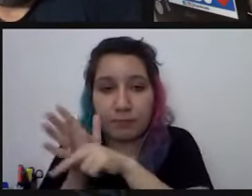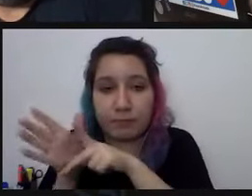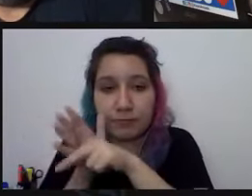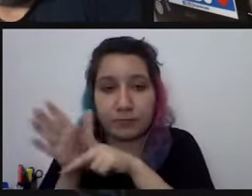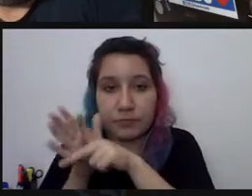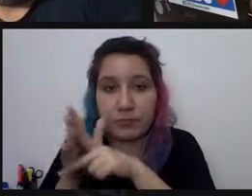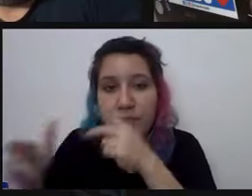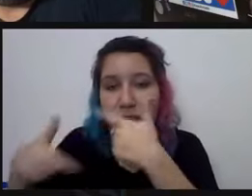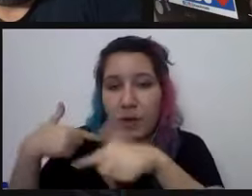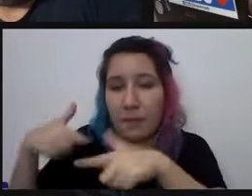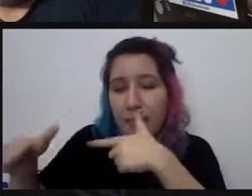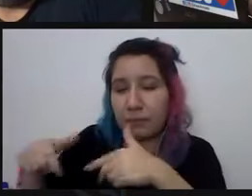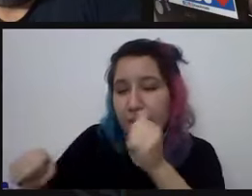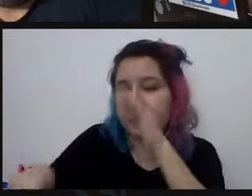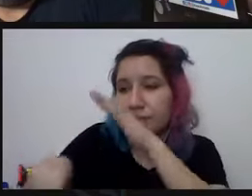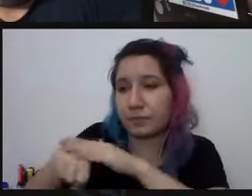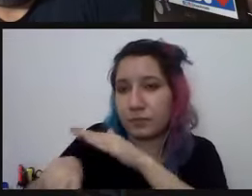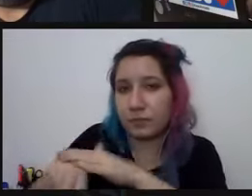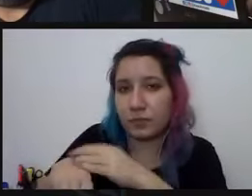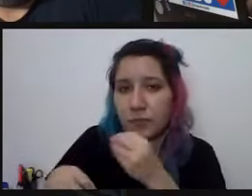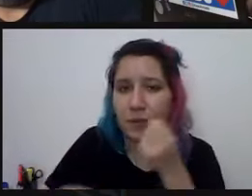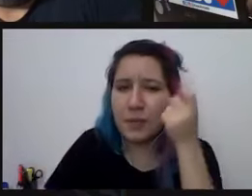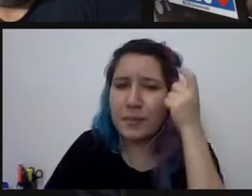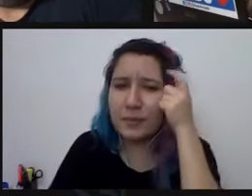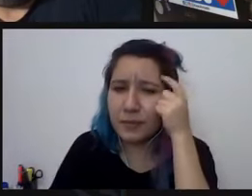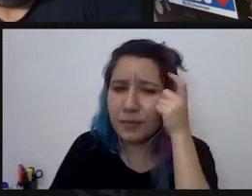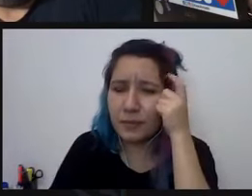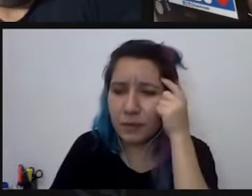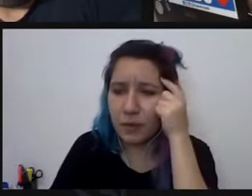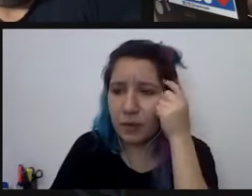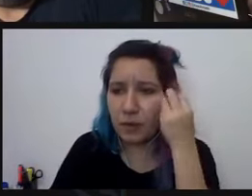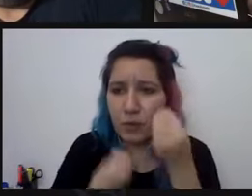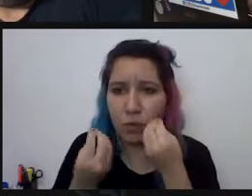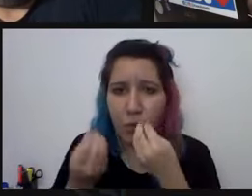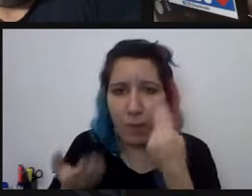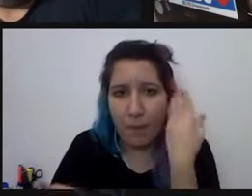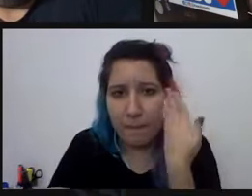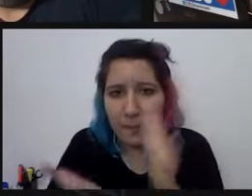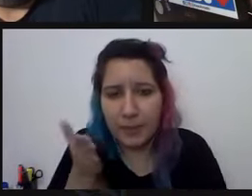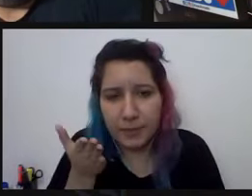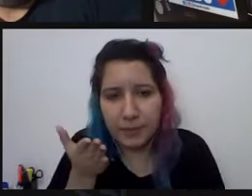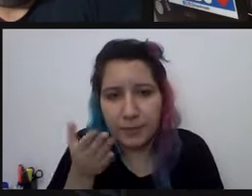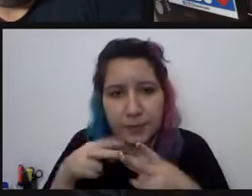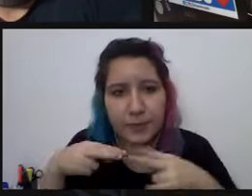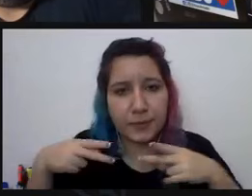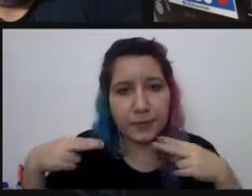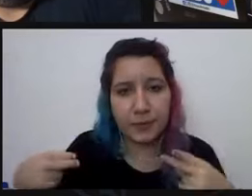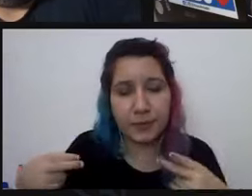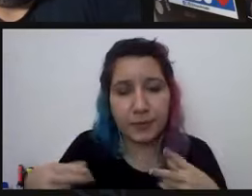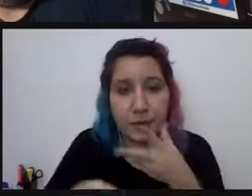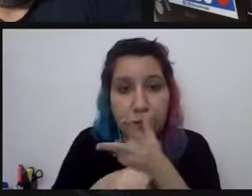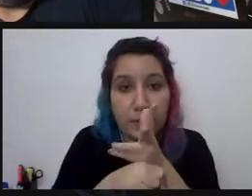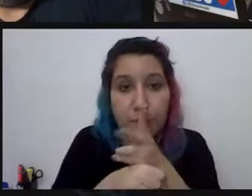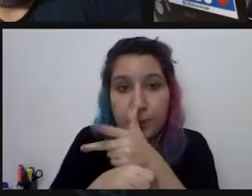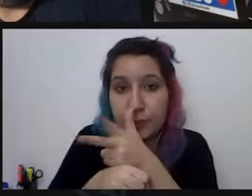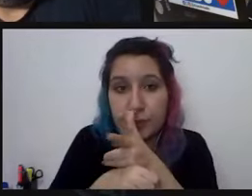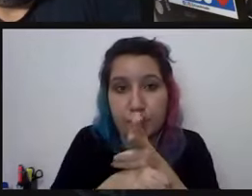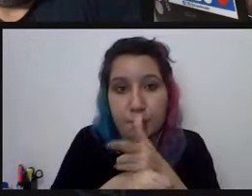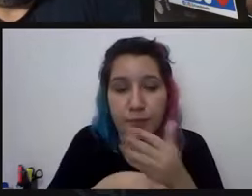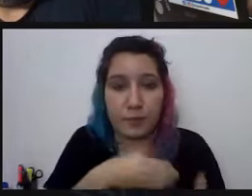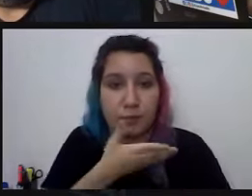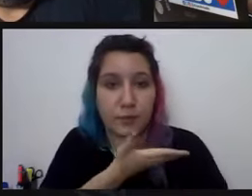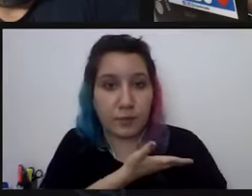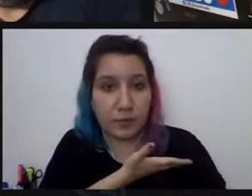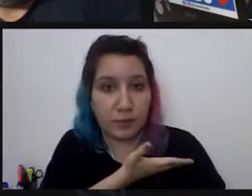fazendo. E para ter noção de como a gente vai perdendo as coisas, a gente tem um vídeo aqui do nosso amigo